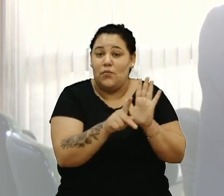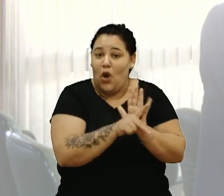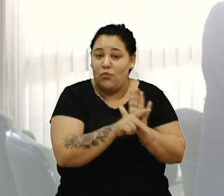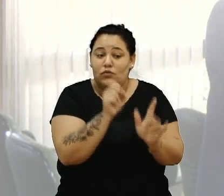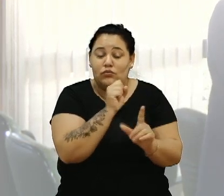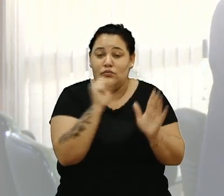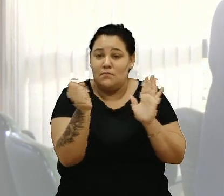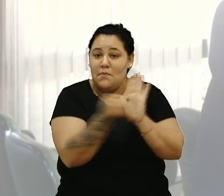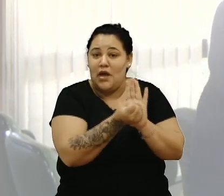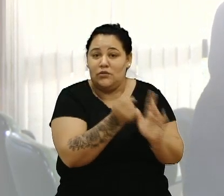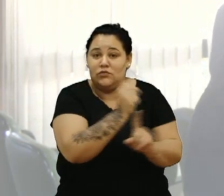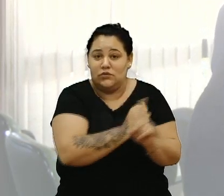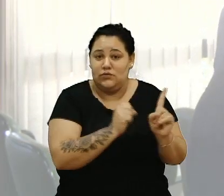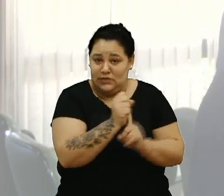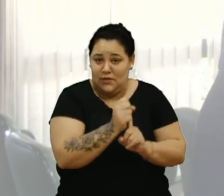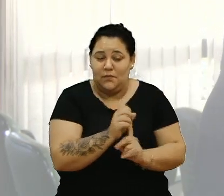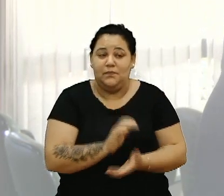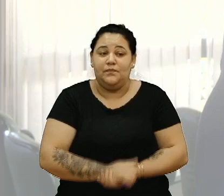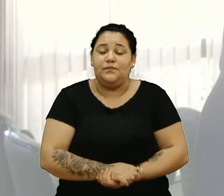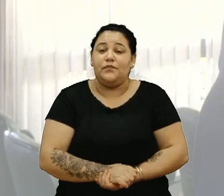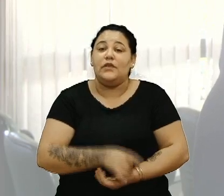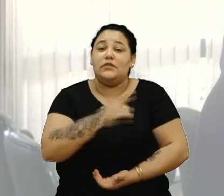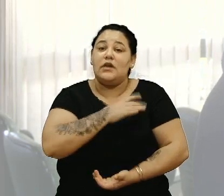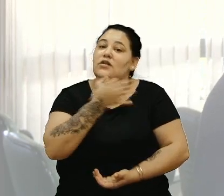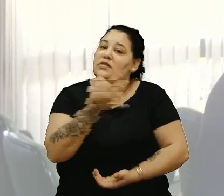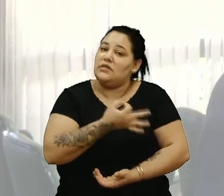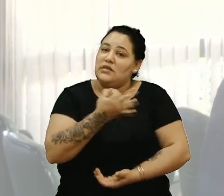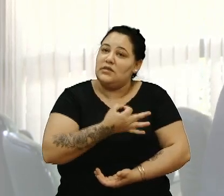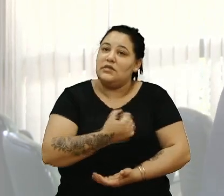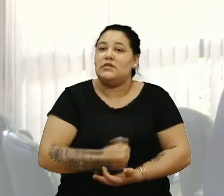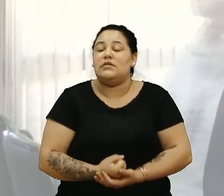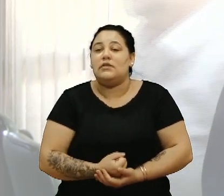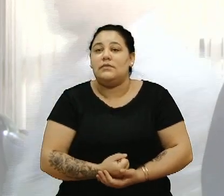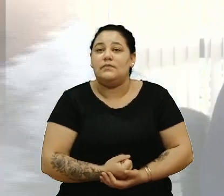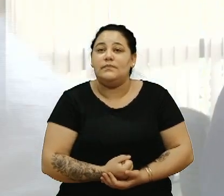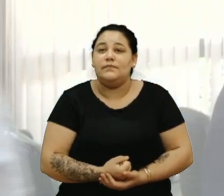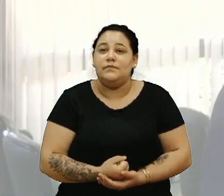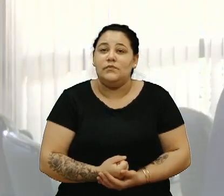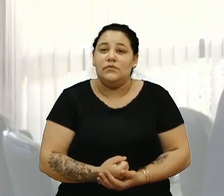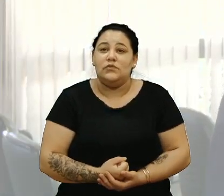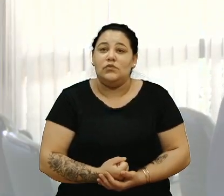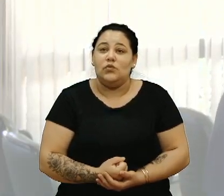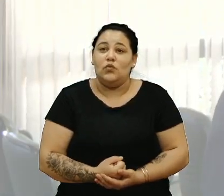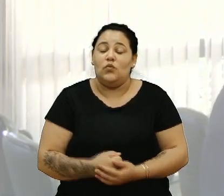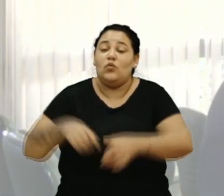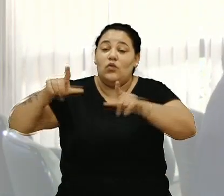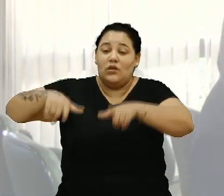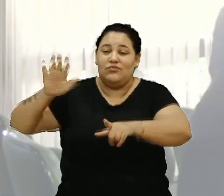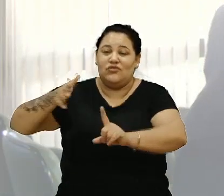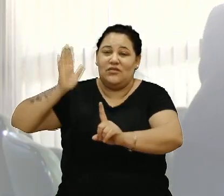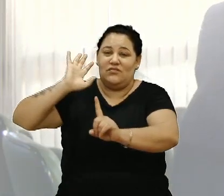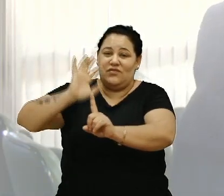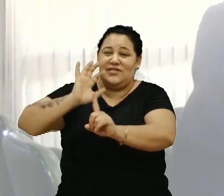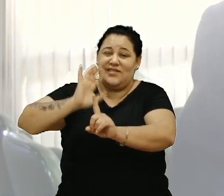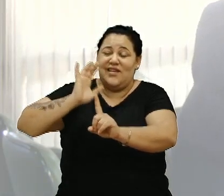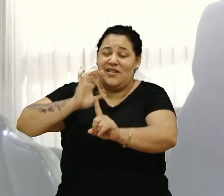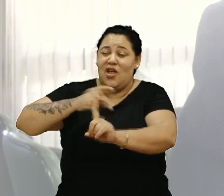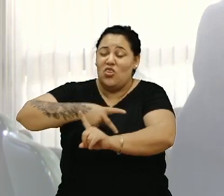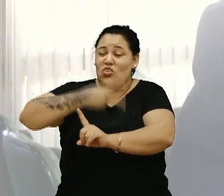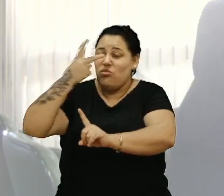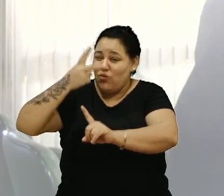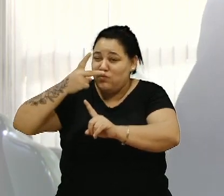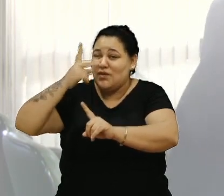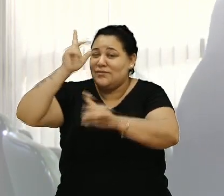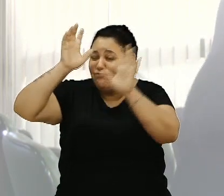social. Então, com certeza, já a região ali do Taquari, que já foi afetada ano passado com 2 enchentes, esse ano mais uma.